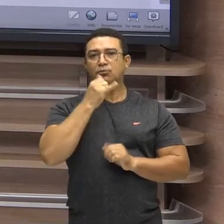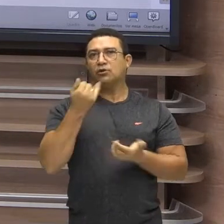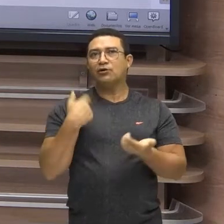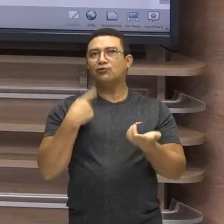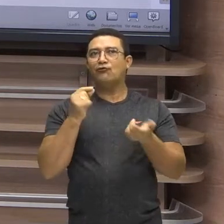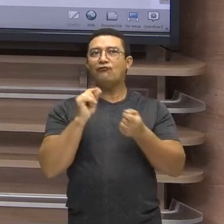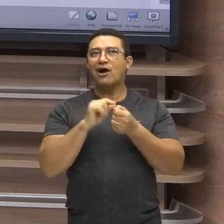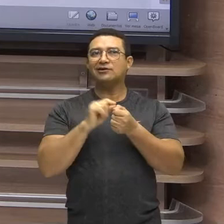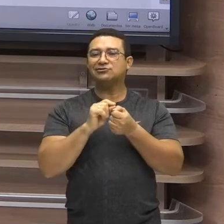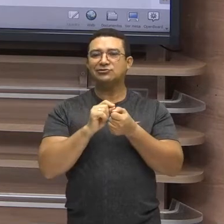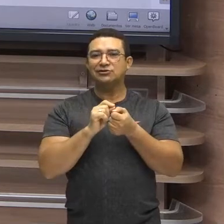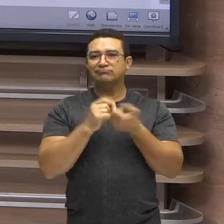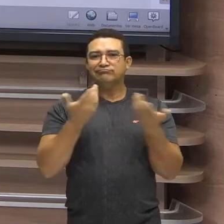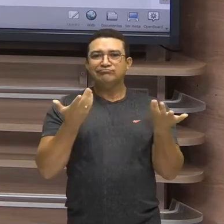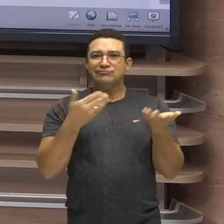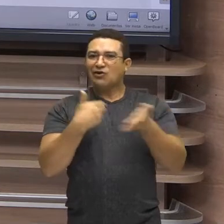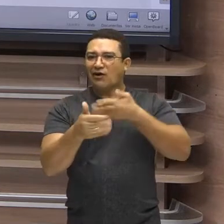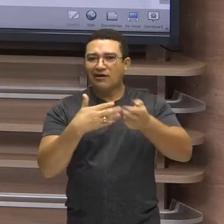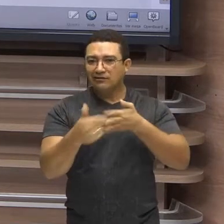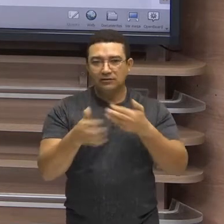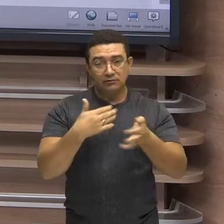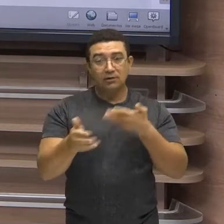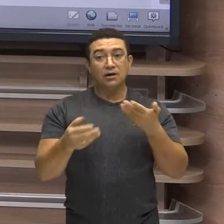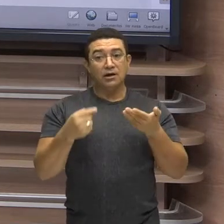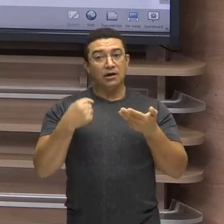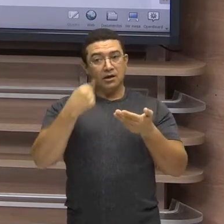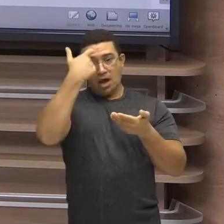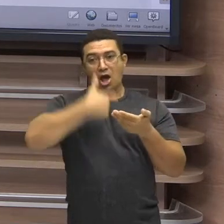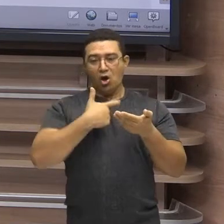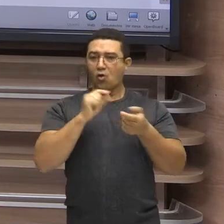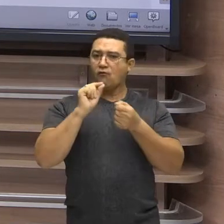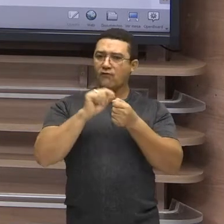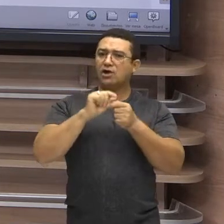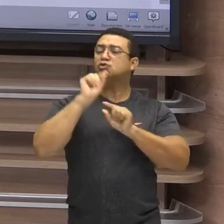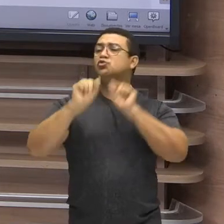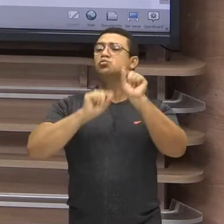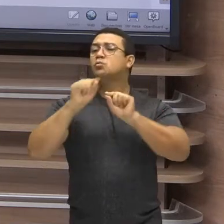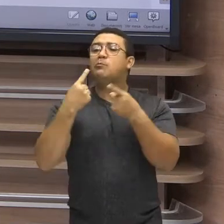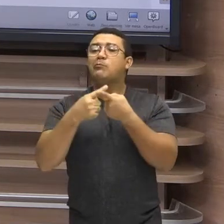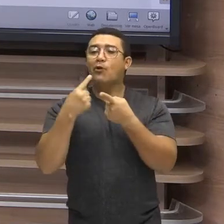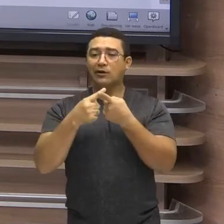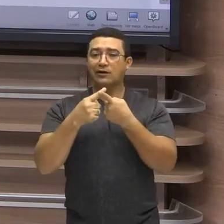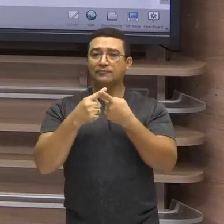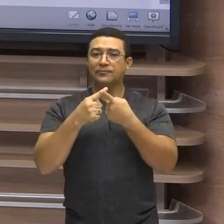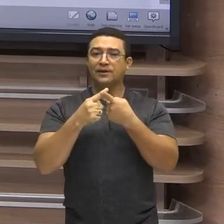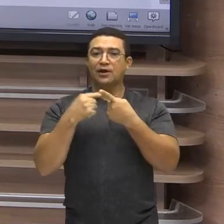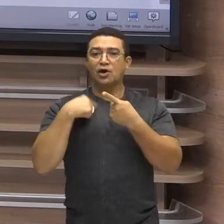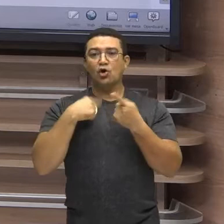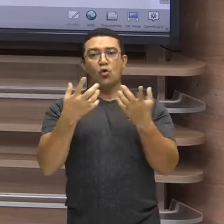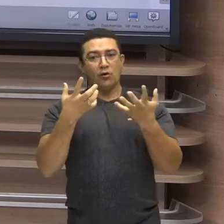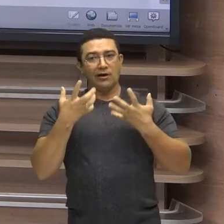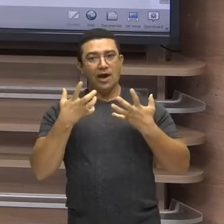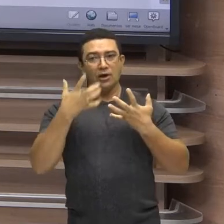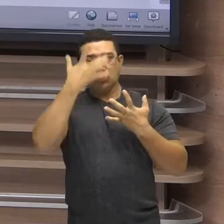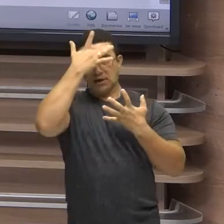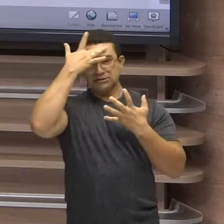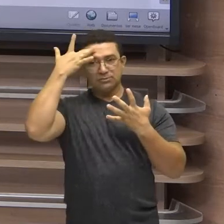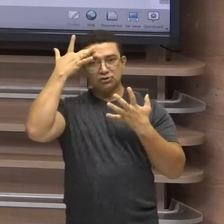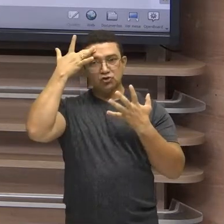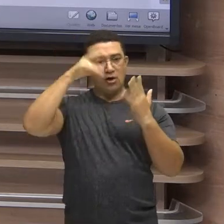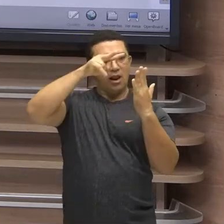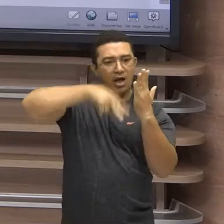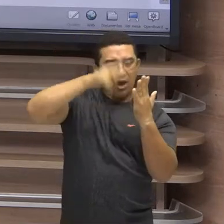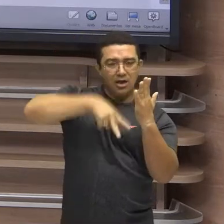sem saber, né? Eu faço isso justamente para que o meu texto